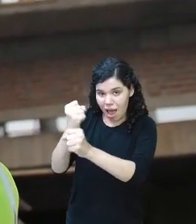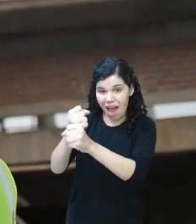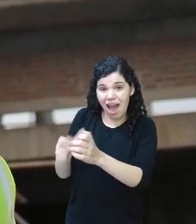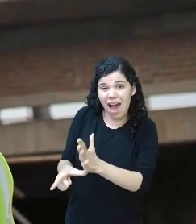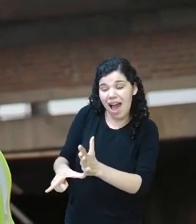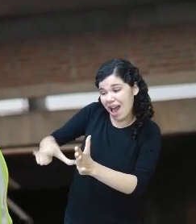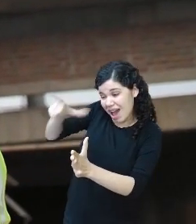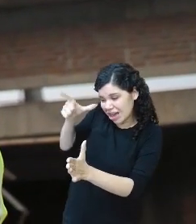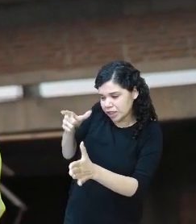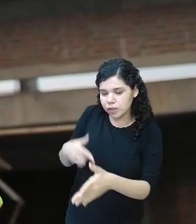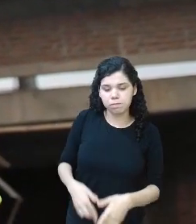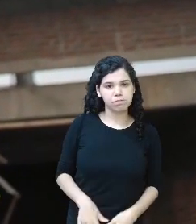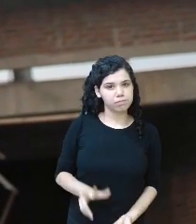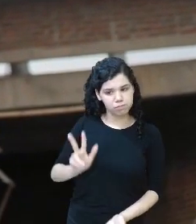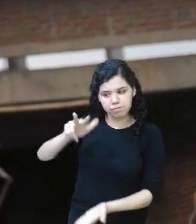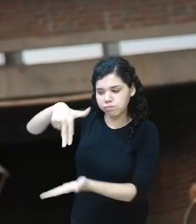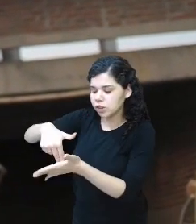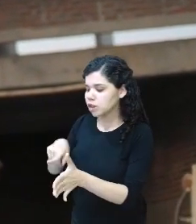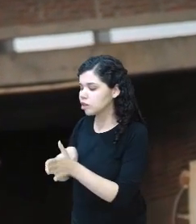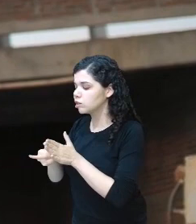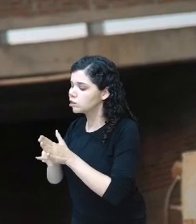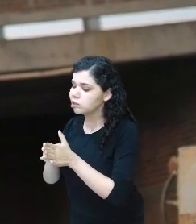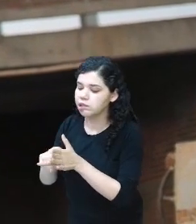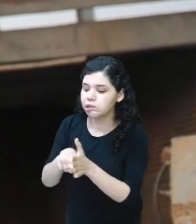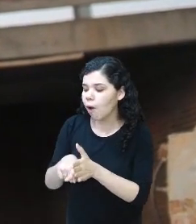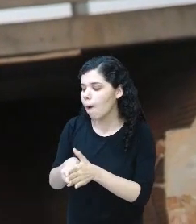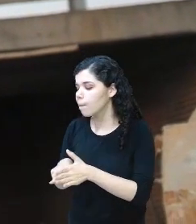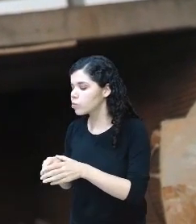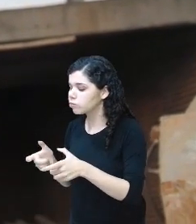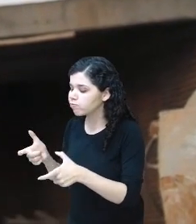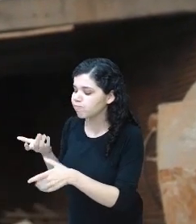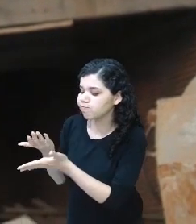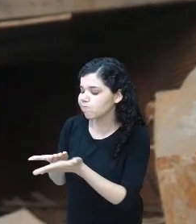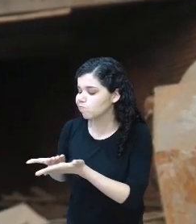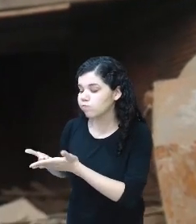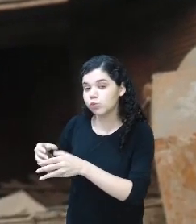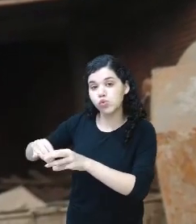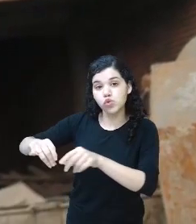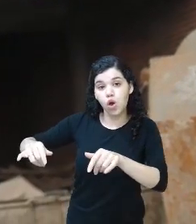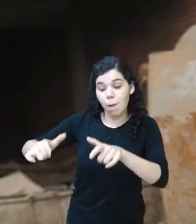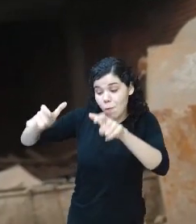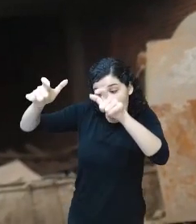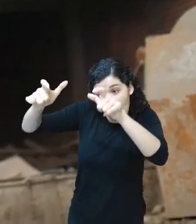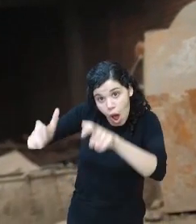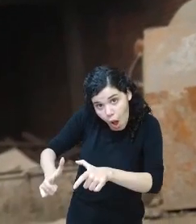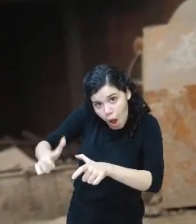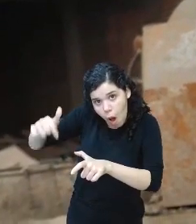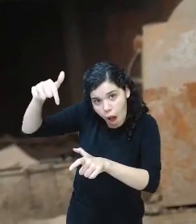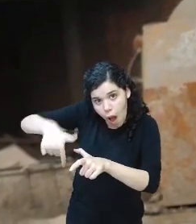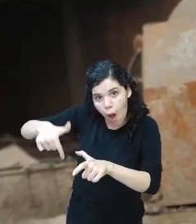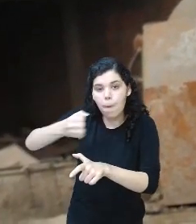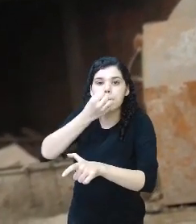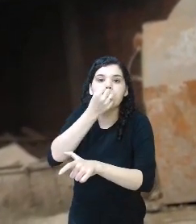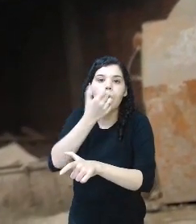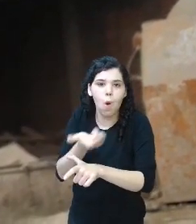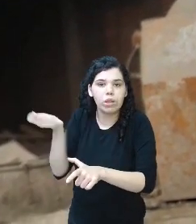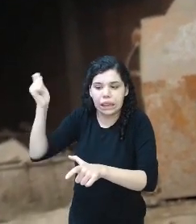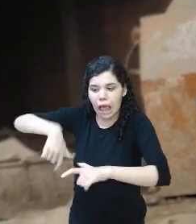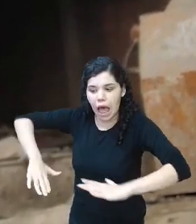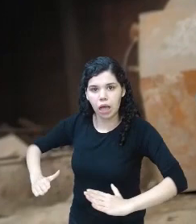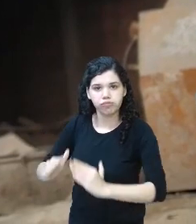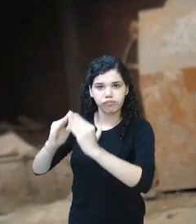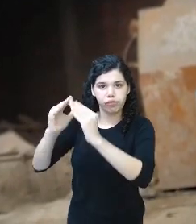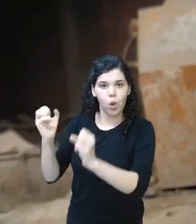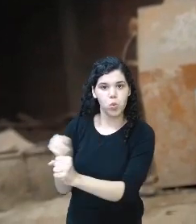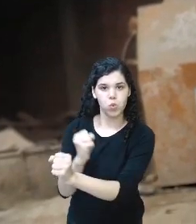estudo do solo antes, que é para ver se o local da construção ele é adequado,